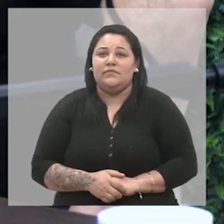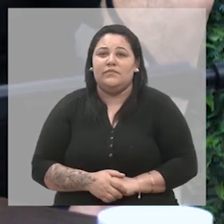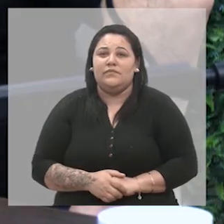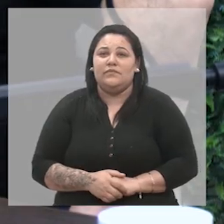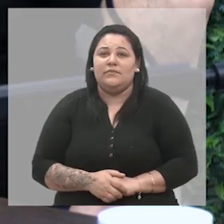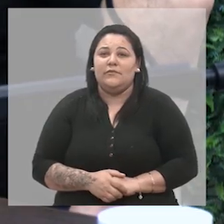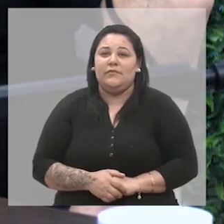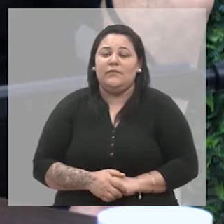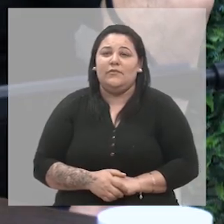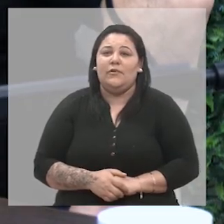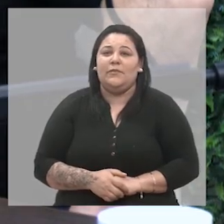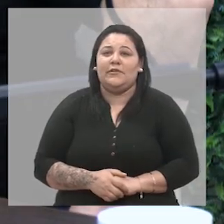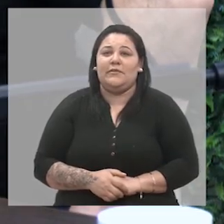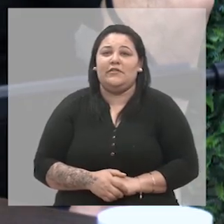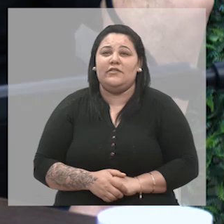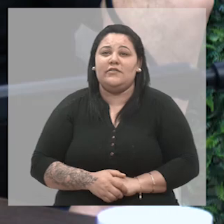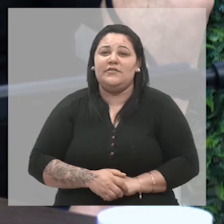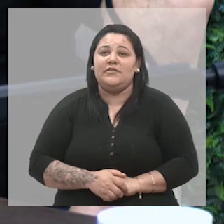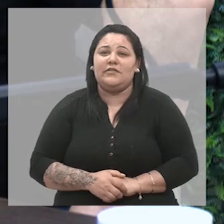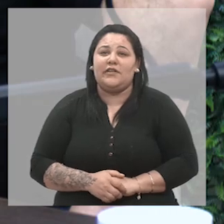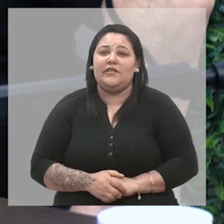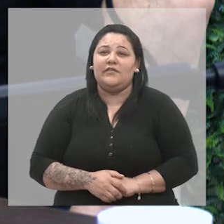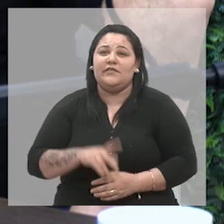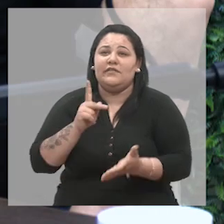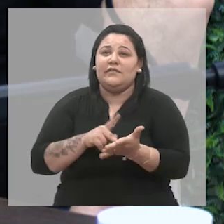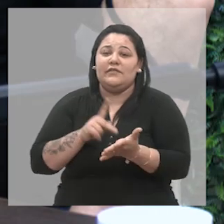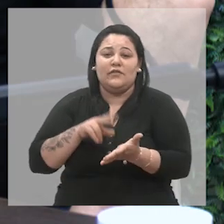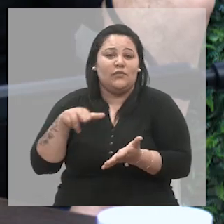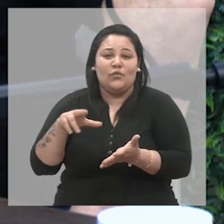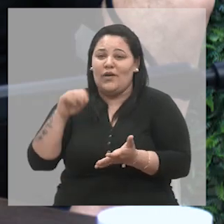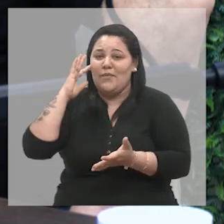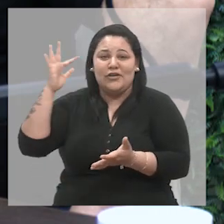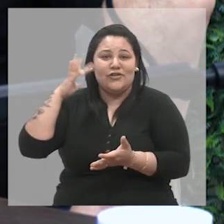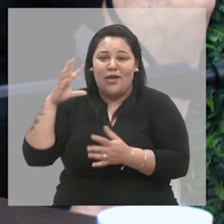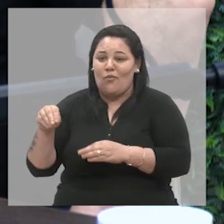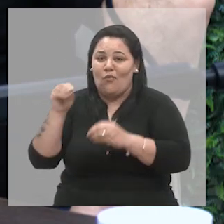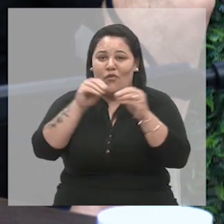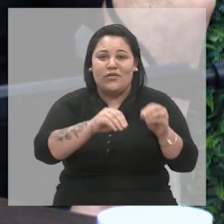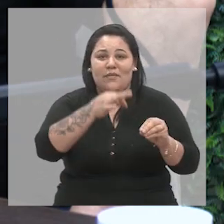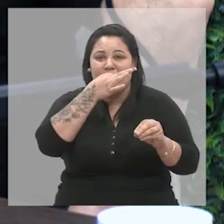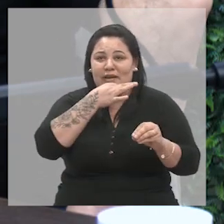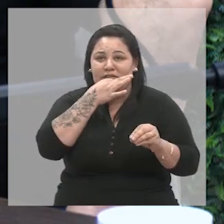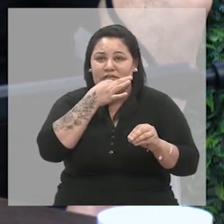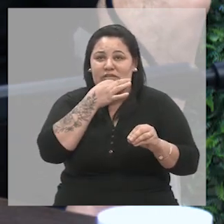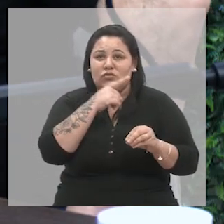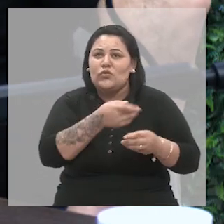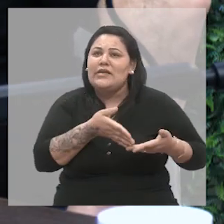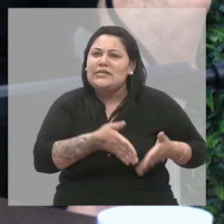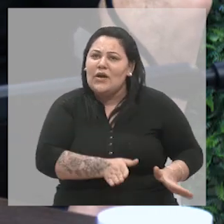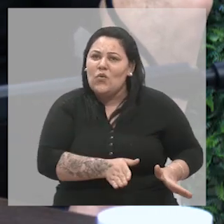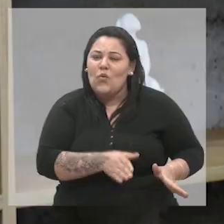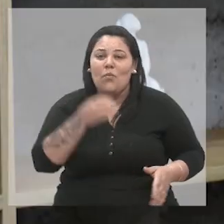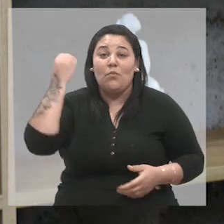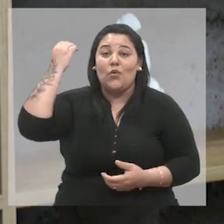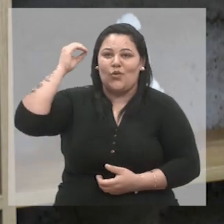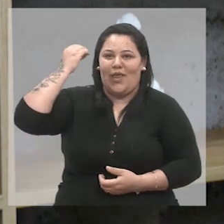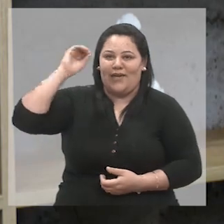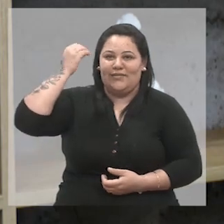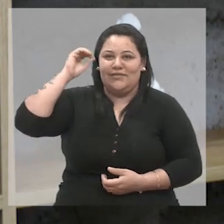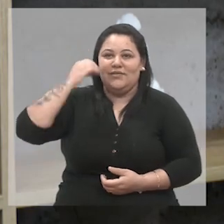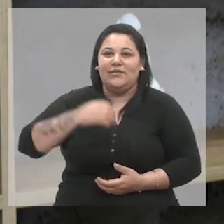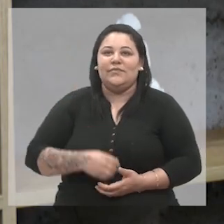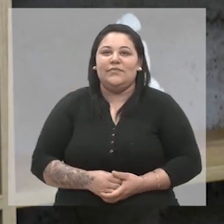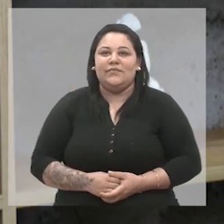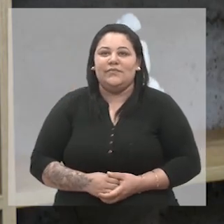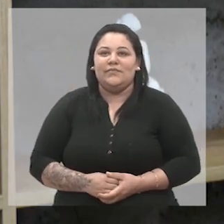Bom, na verdade eu nunca pensei em me mudar para Caxias, nunca esteve nos meus planos. Tu é de natural? Eu sou de Porto Alegre.